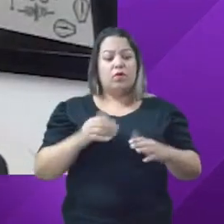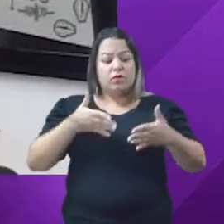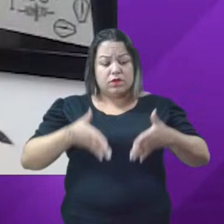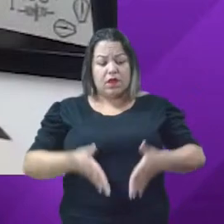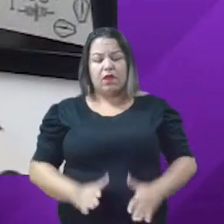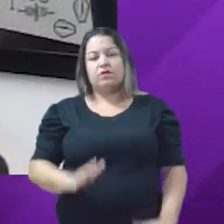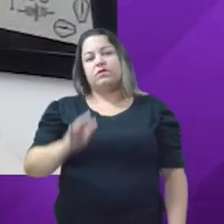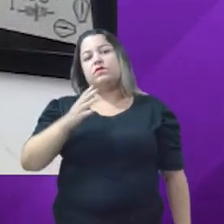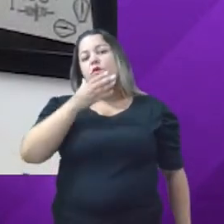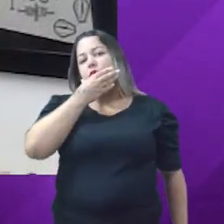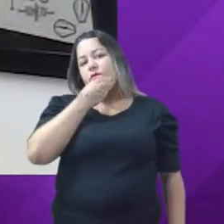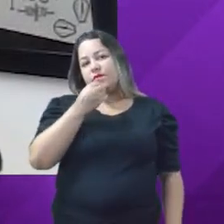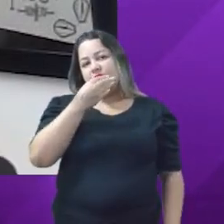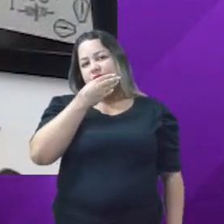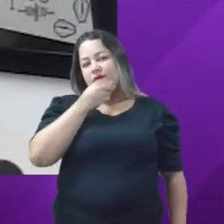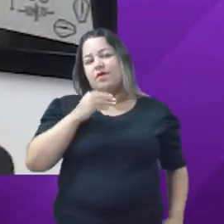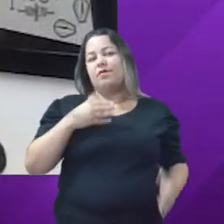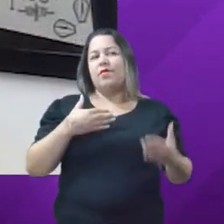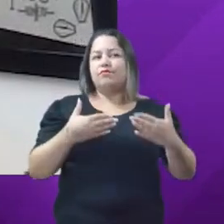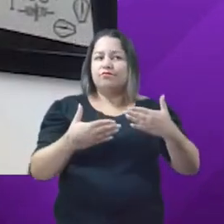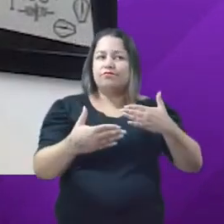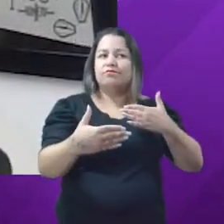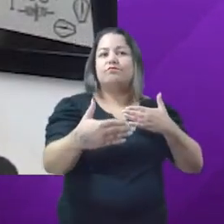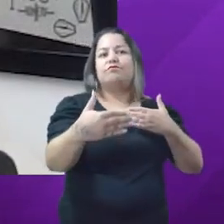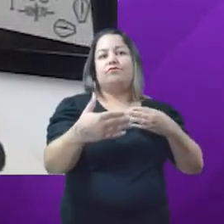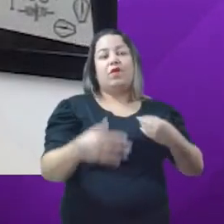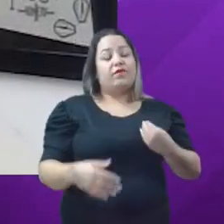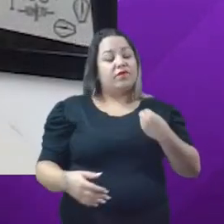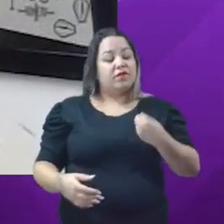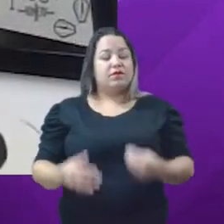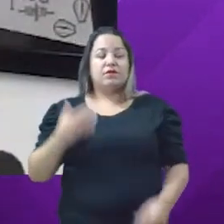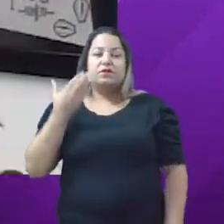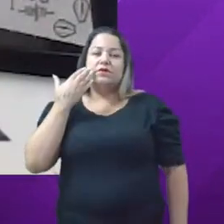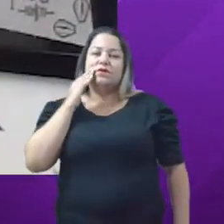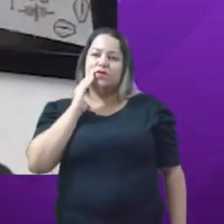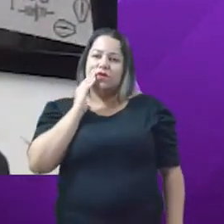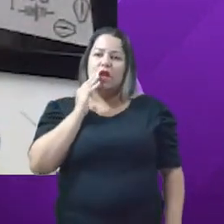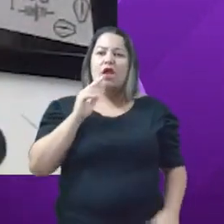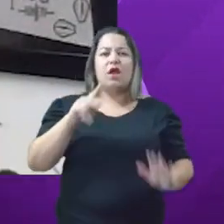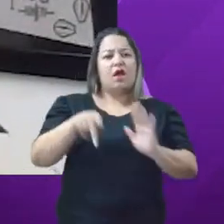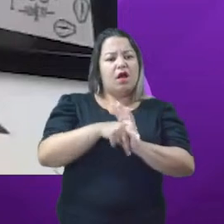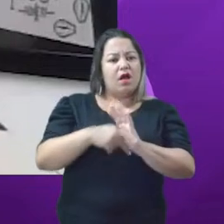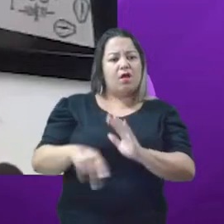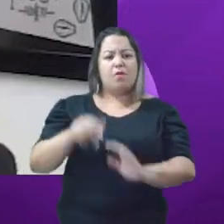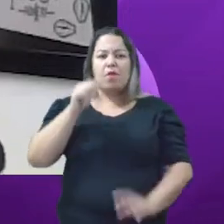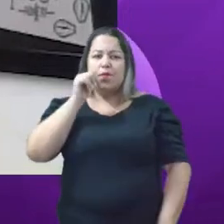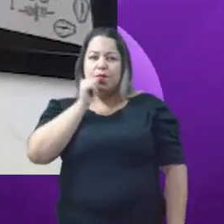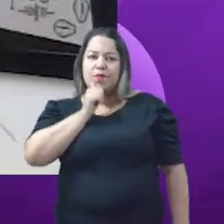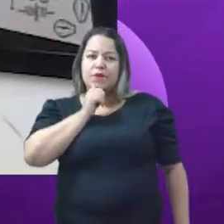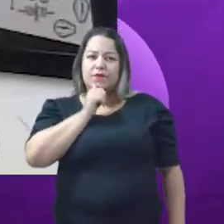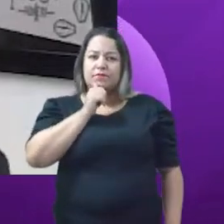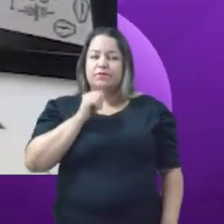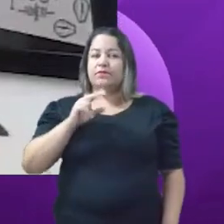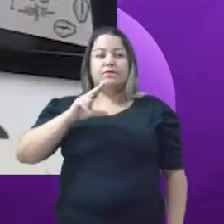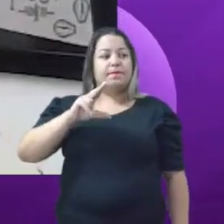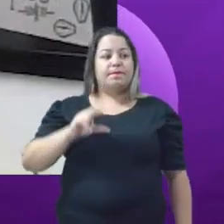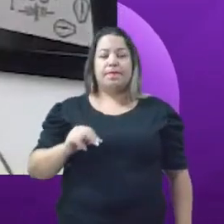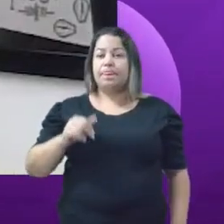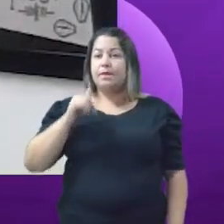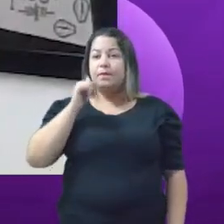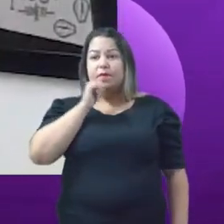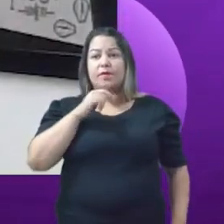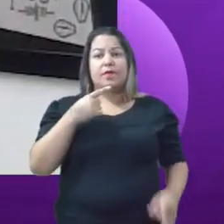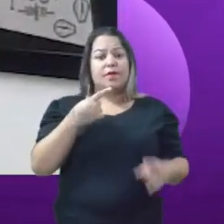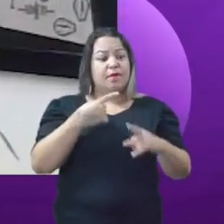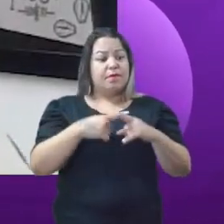como menino, mas ao longo da vida ela entende que de fato ela é uma mulher, e ela é uma mulher. Ela não deixa de ser uma mulher porque